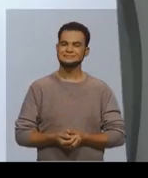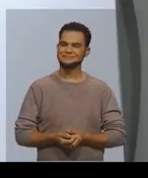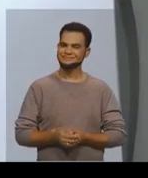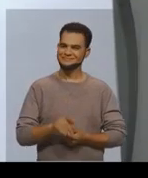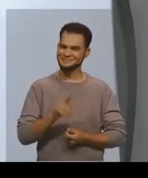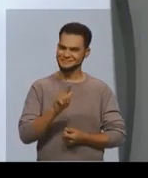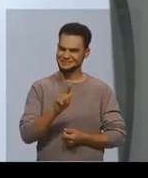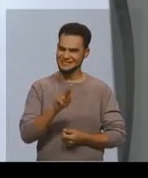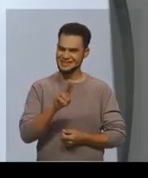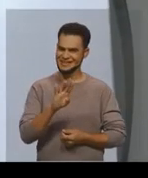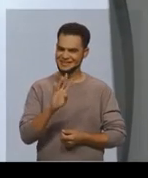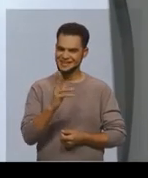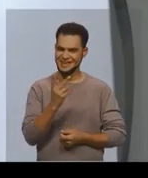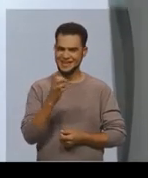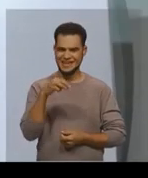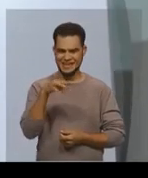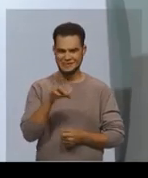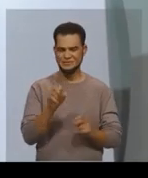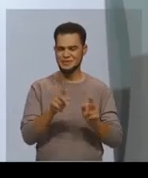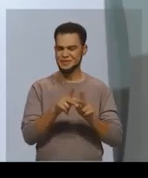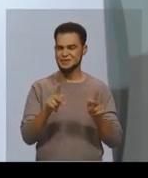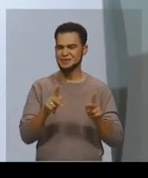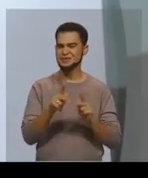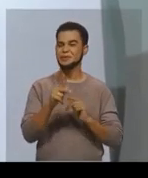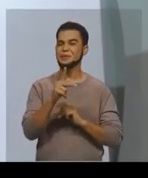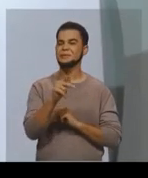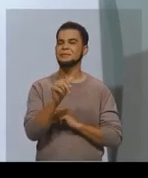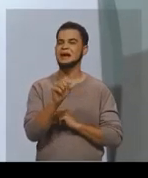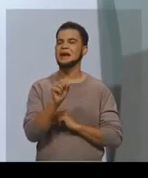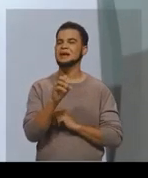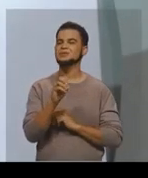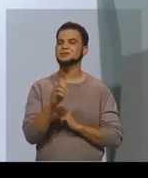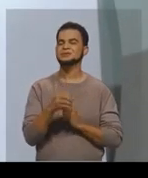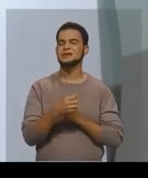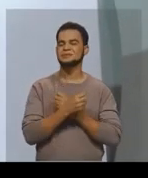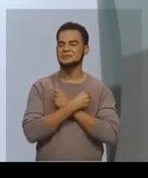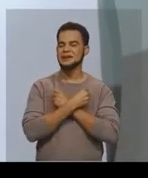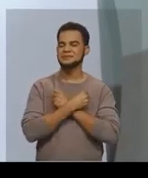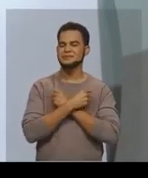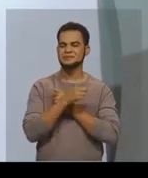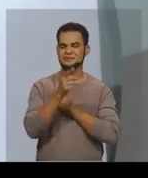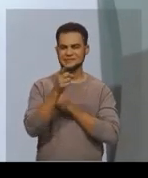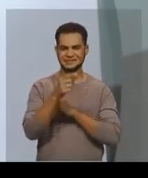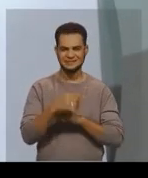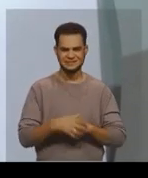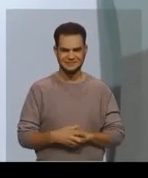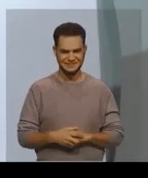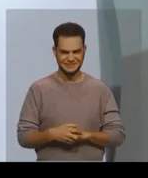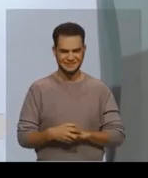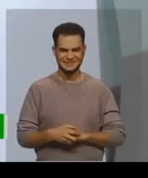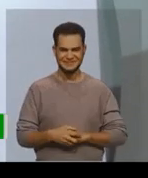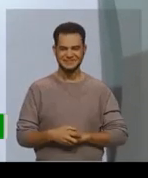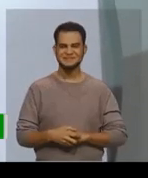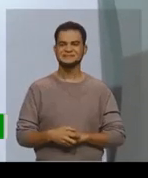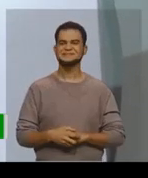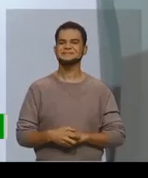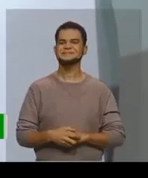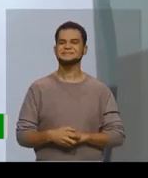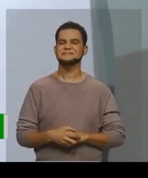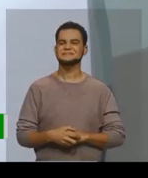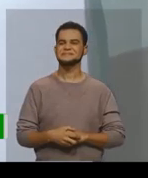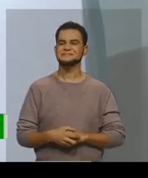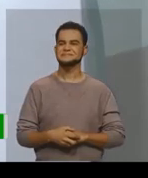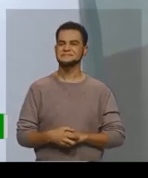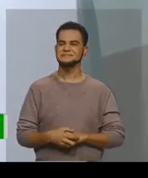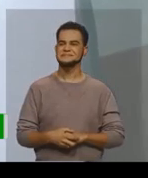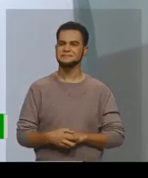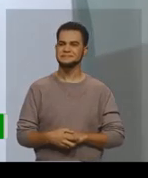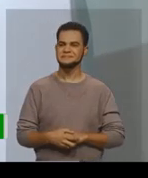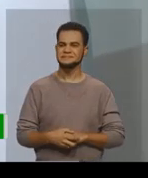abraço para você. Tem que conversar muito com ele. Olha só, vou fazer um básico, tá?